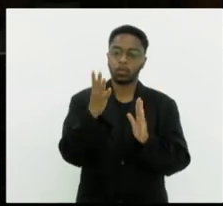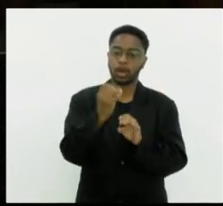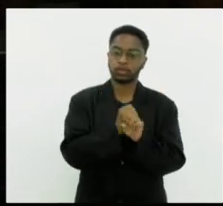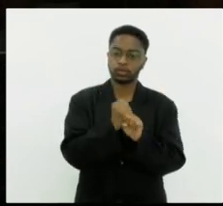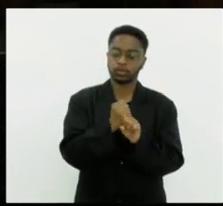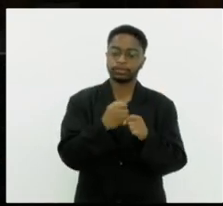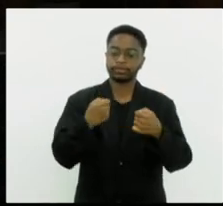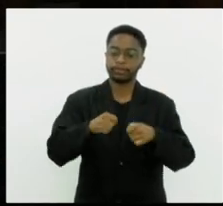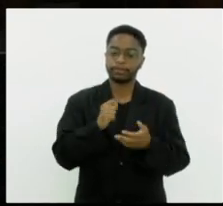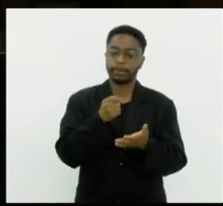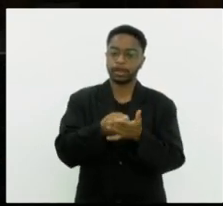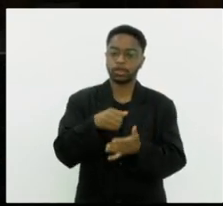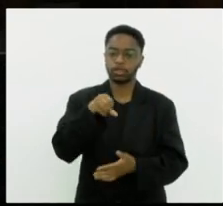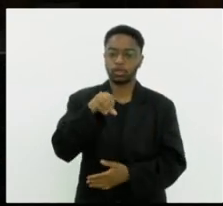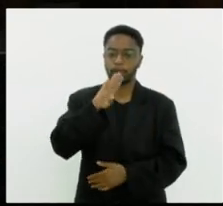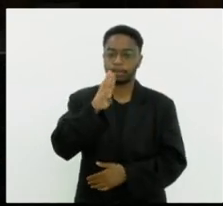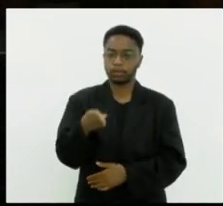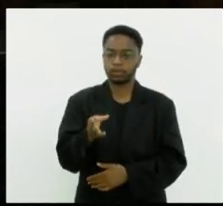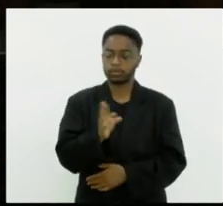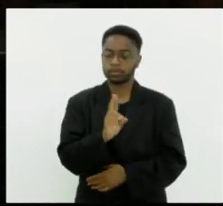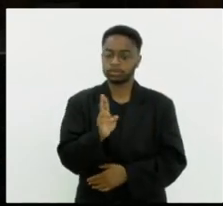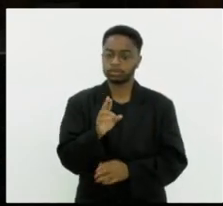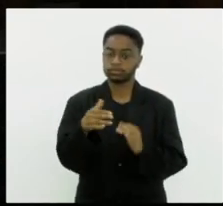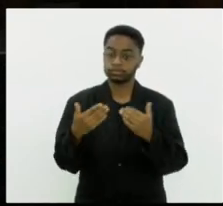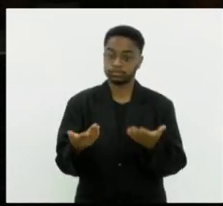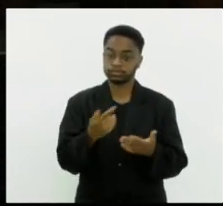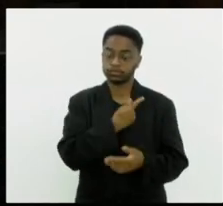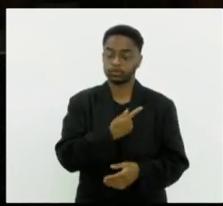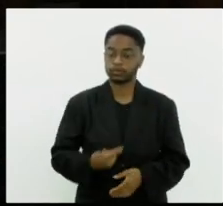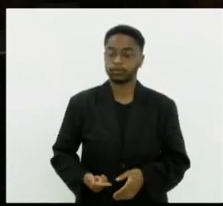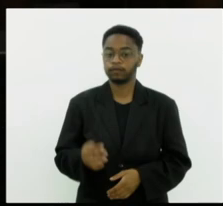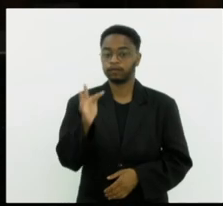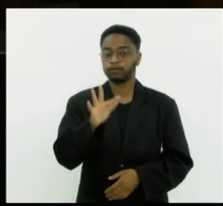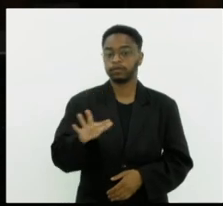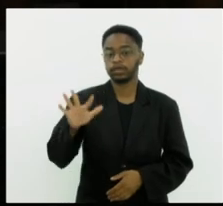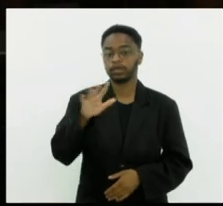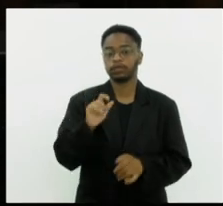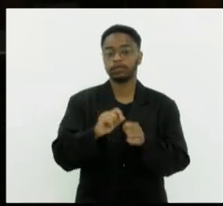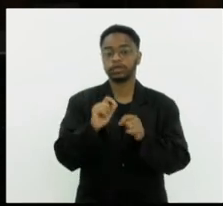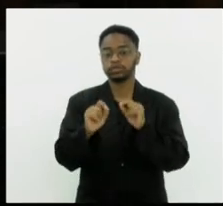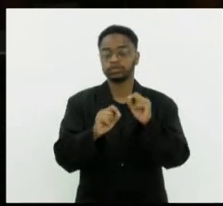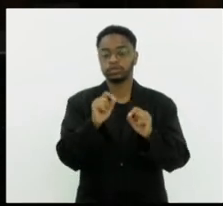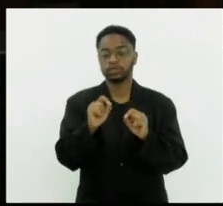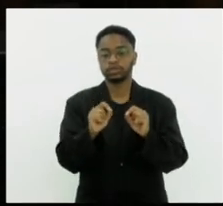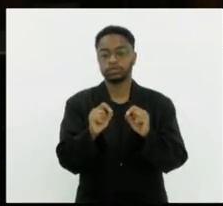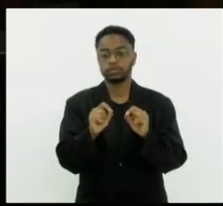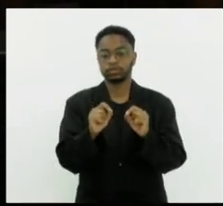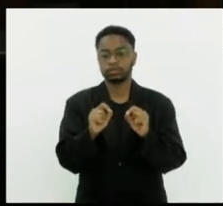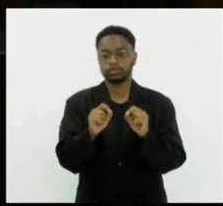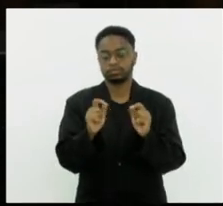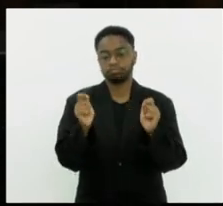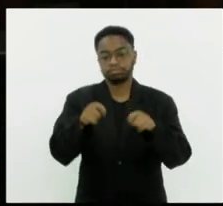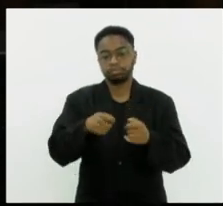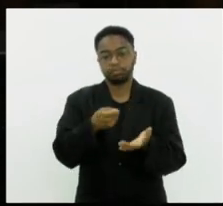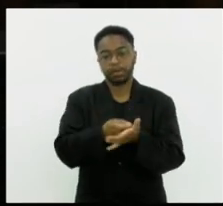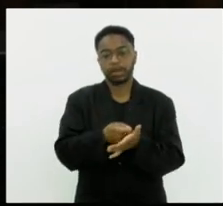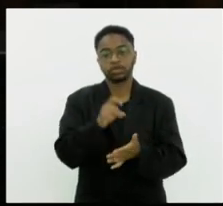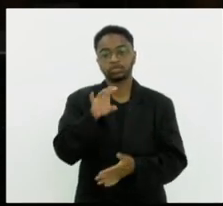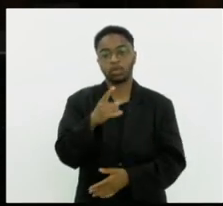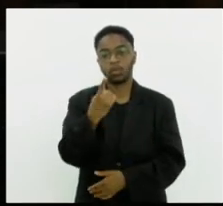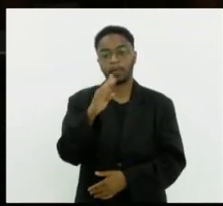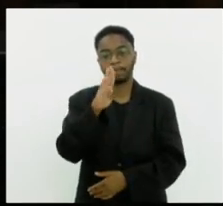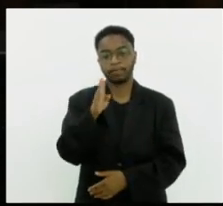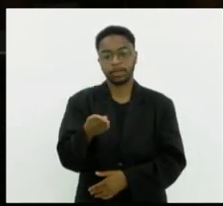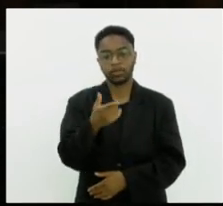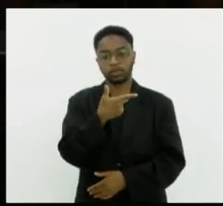9 bilhões de reais, e o governo federal fez com que o Estado pudesse pagar apenas 1 bilhão